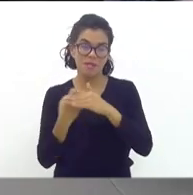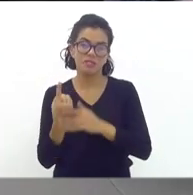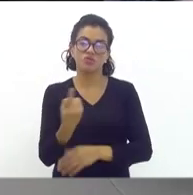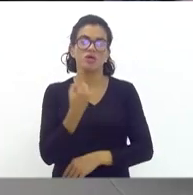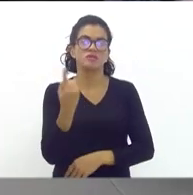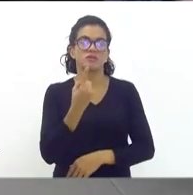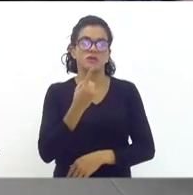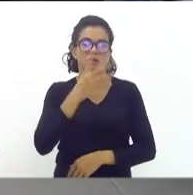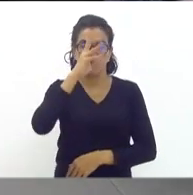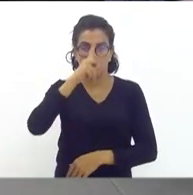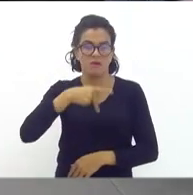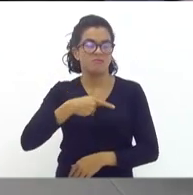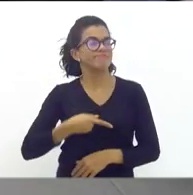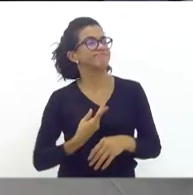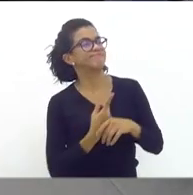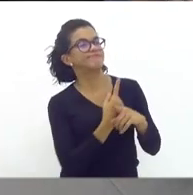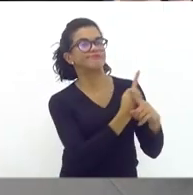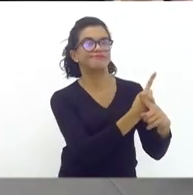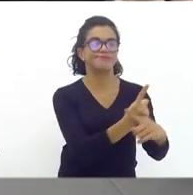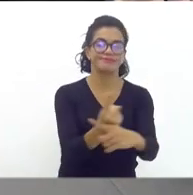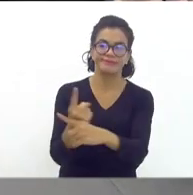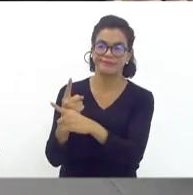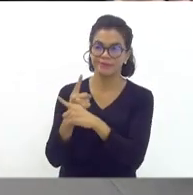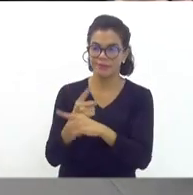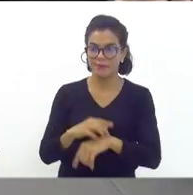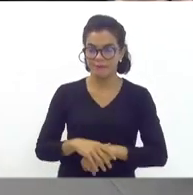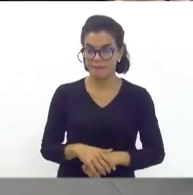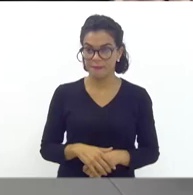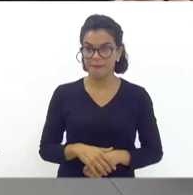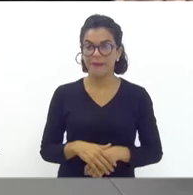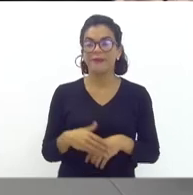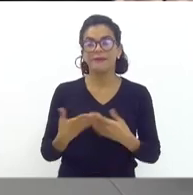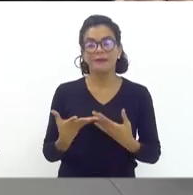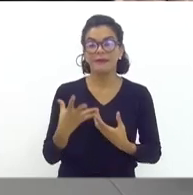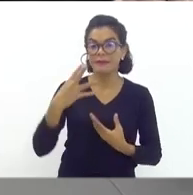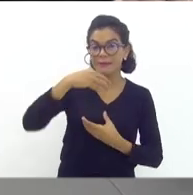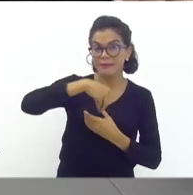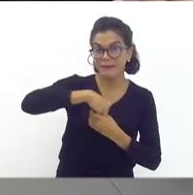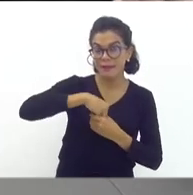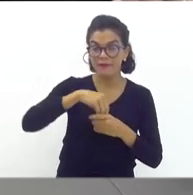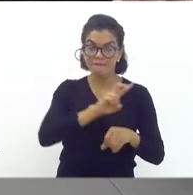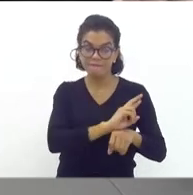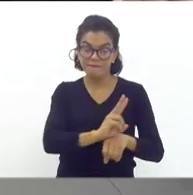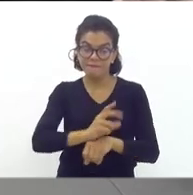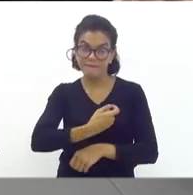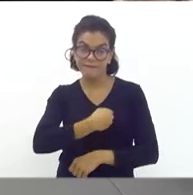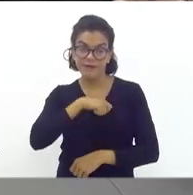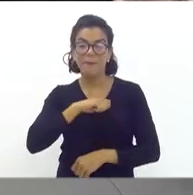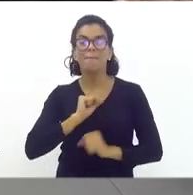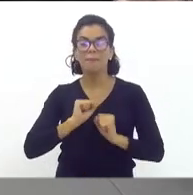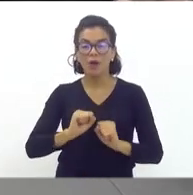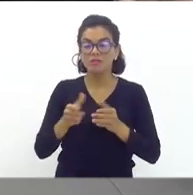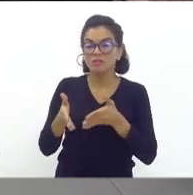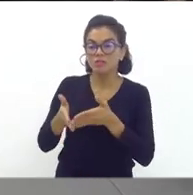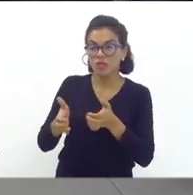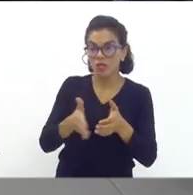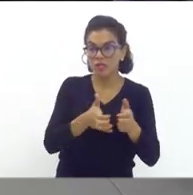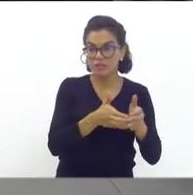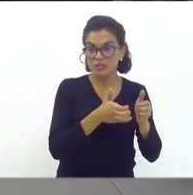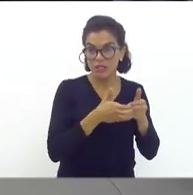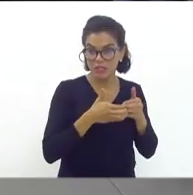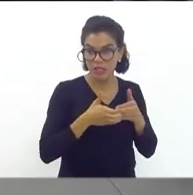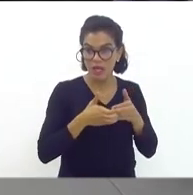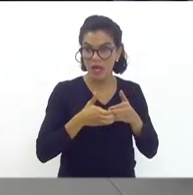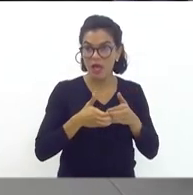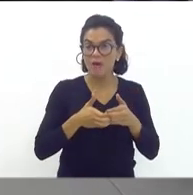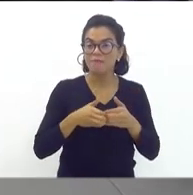sempre indo com a concessionária e que dentro dessa fiscalização poderá solicitar que o